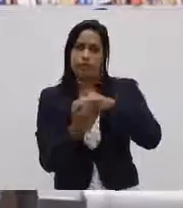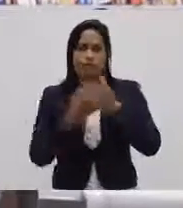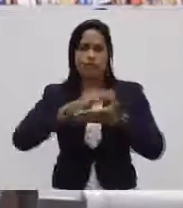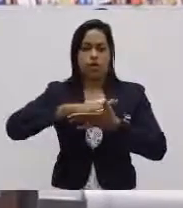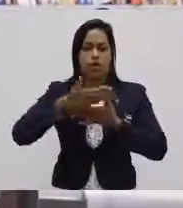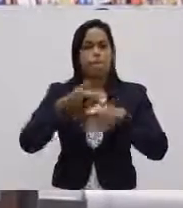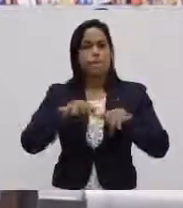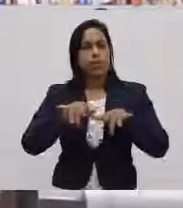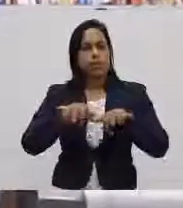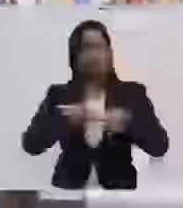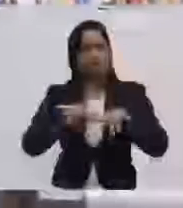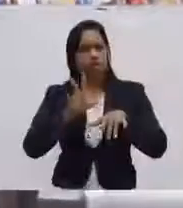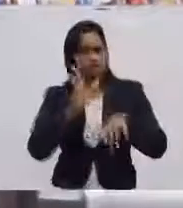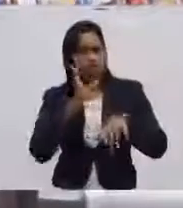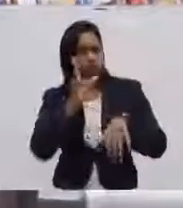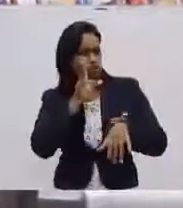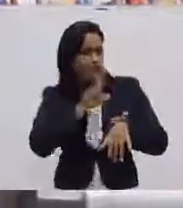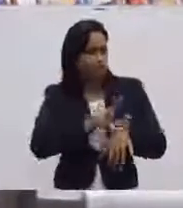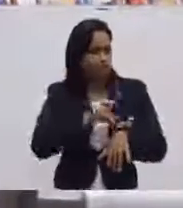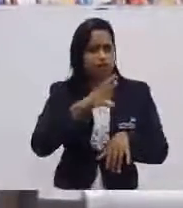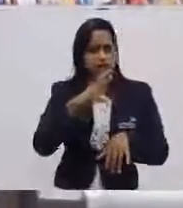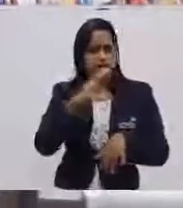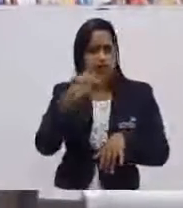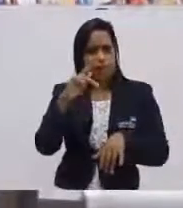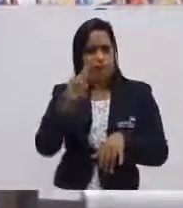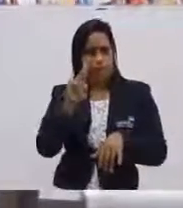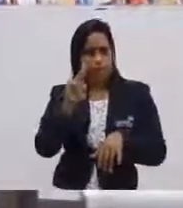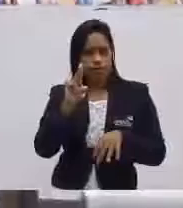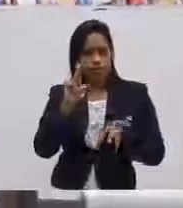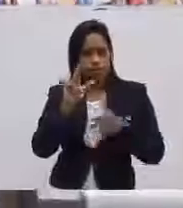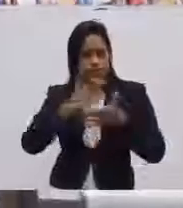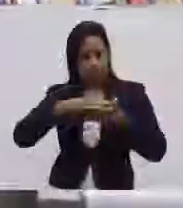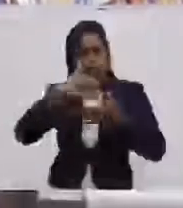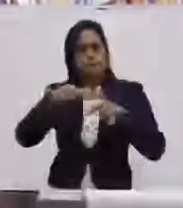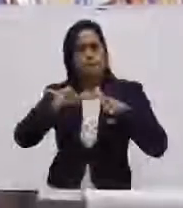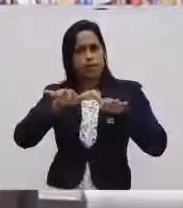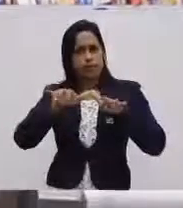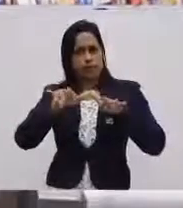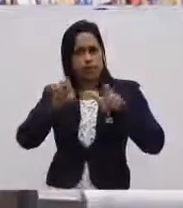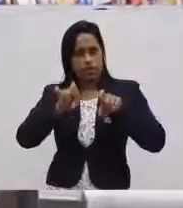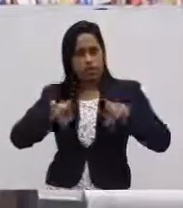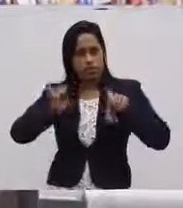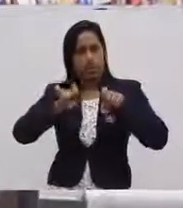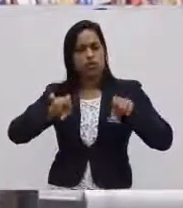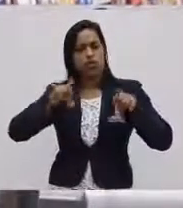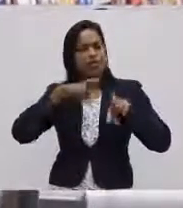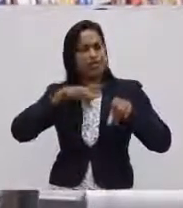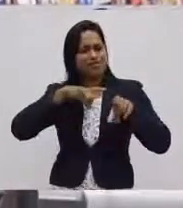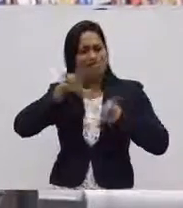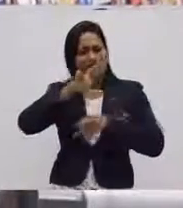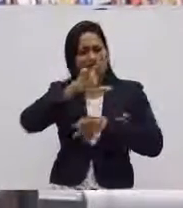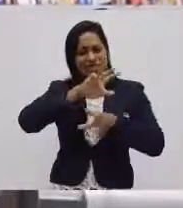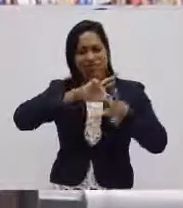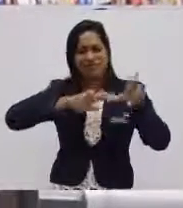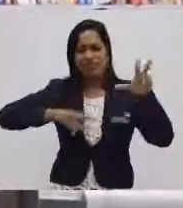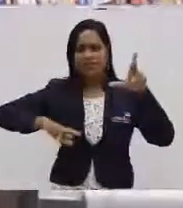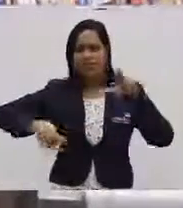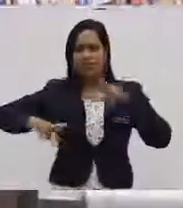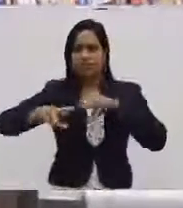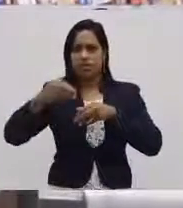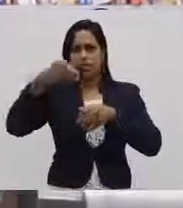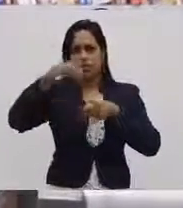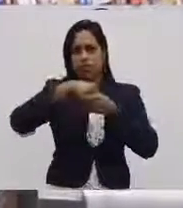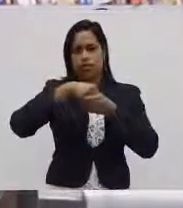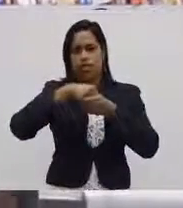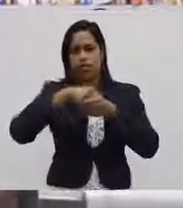Vocês já viram dentro de um CPU que tem vários componentes? Esse arranjo físico celular se divide em aqueles componentes por